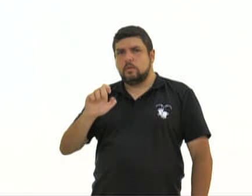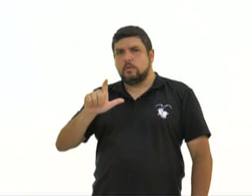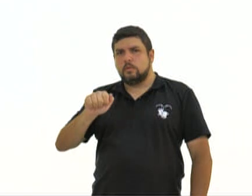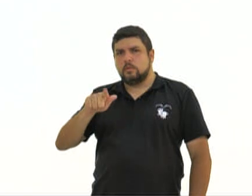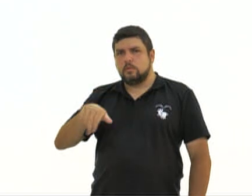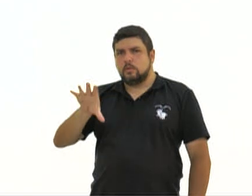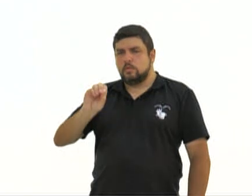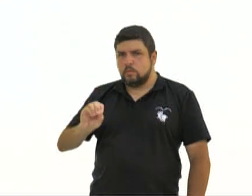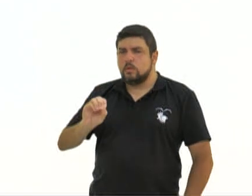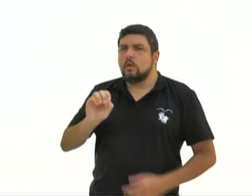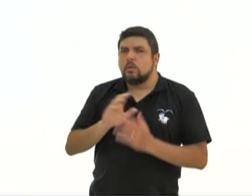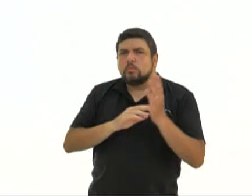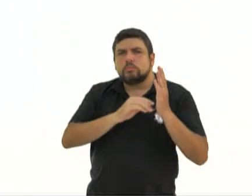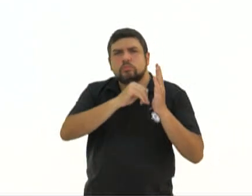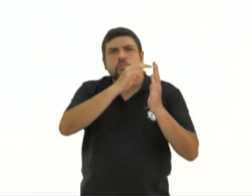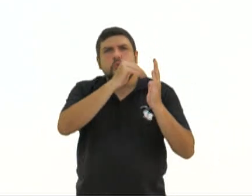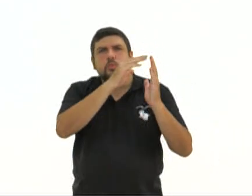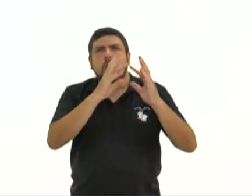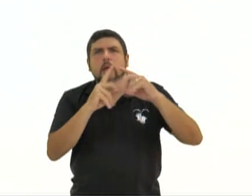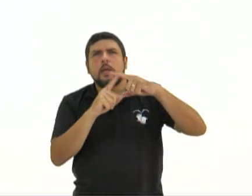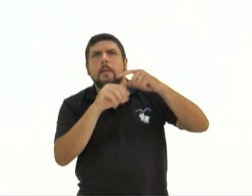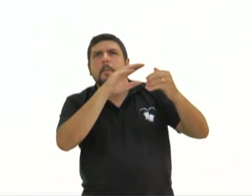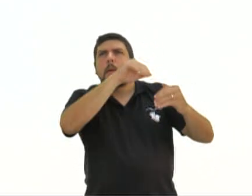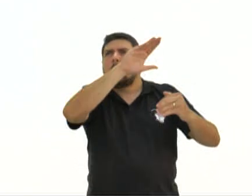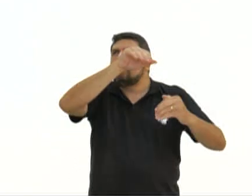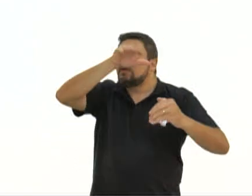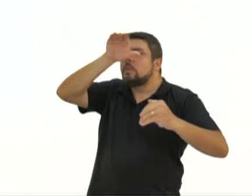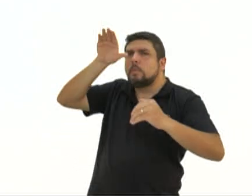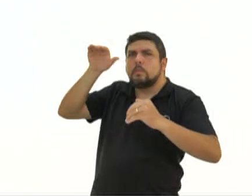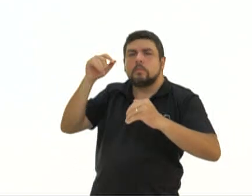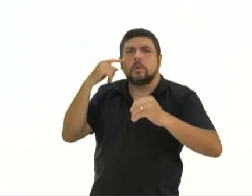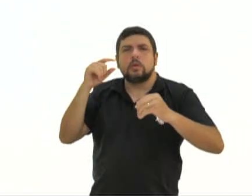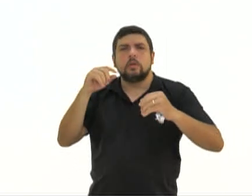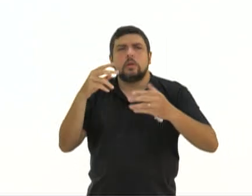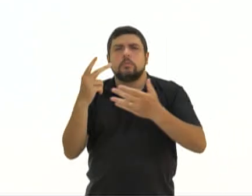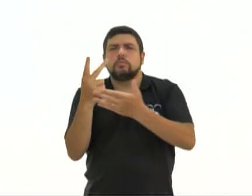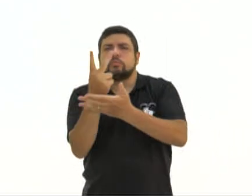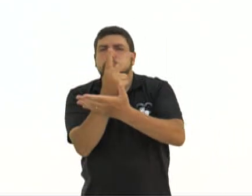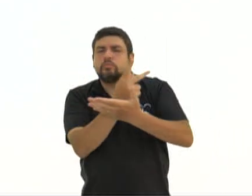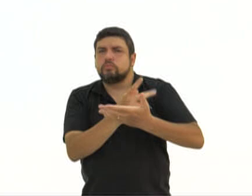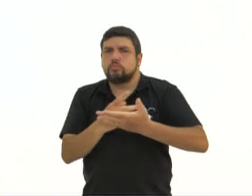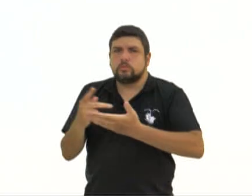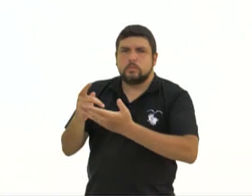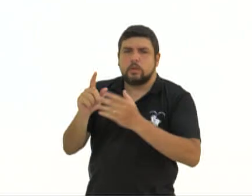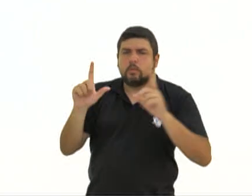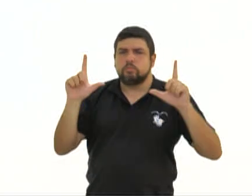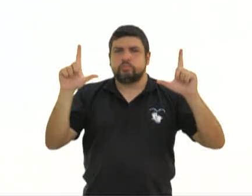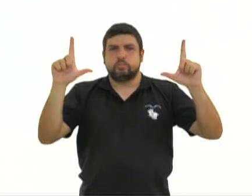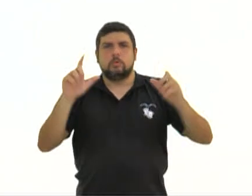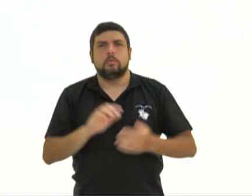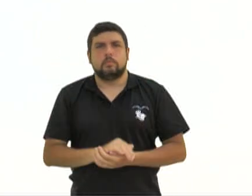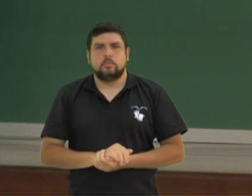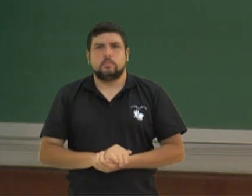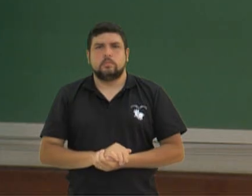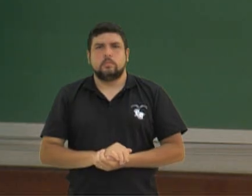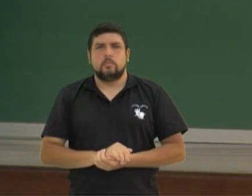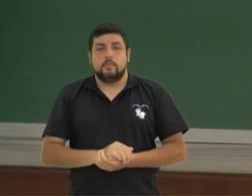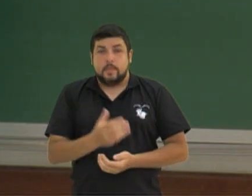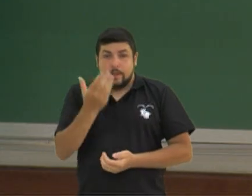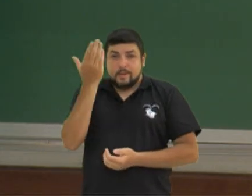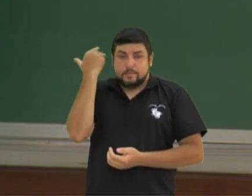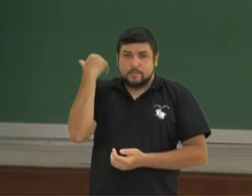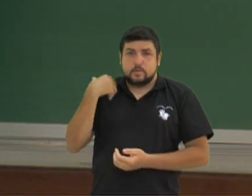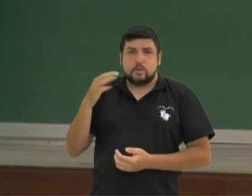muito importante desse momento, que é o renascimento do homem. As novas escolas e universidades daquele período,